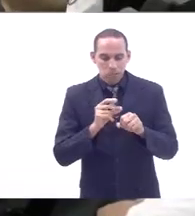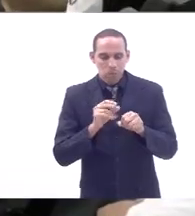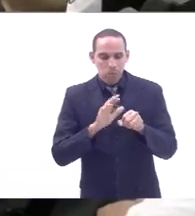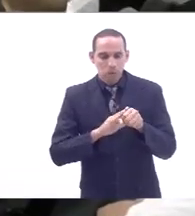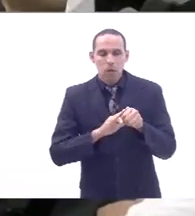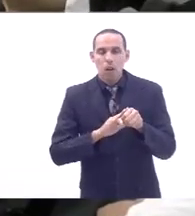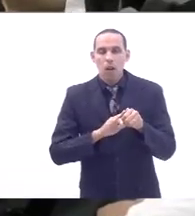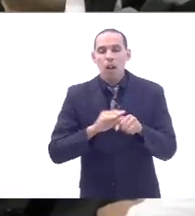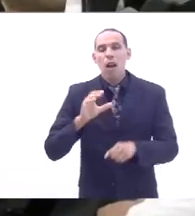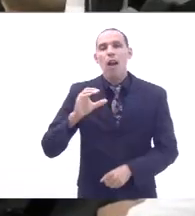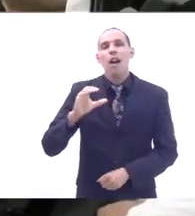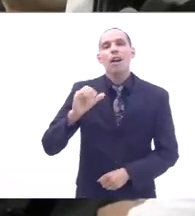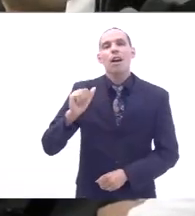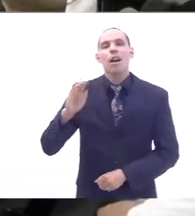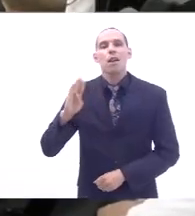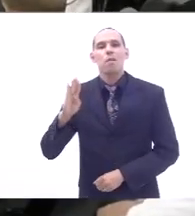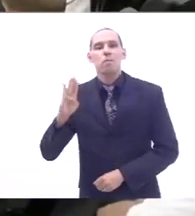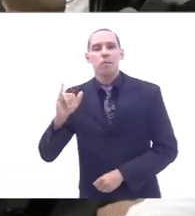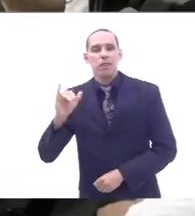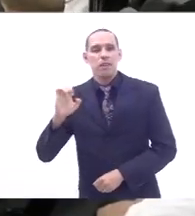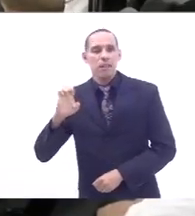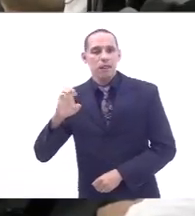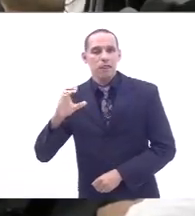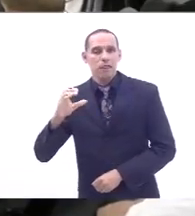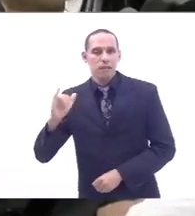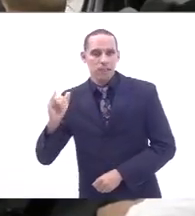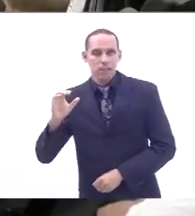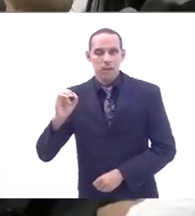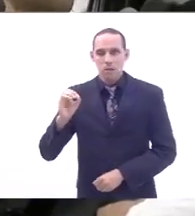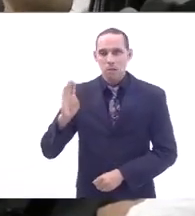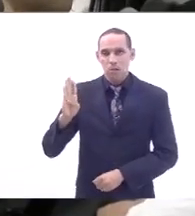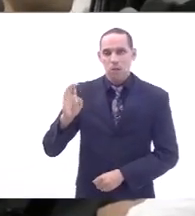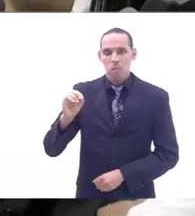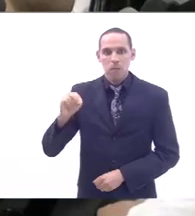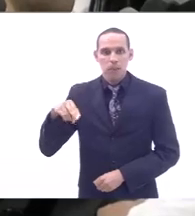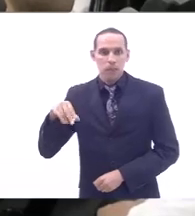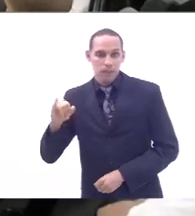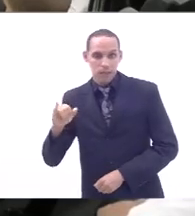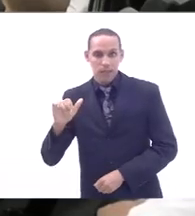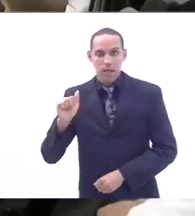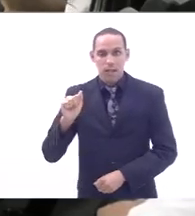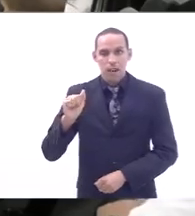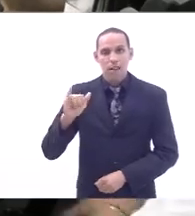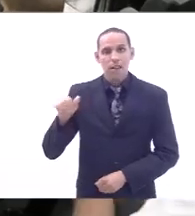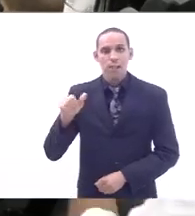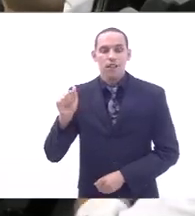Senhor Kabiesi Oba Are Ogboni Ajaí.